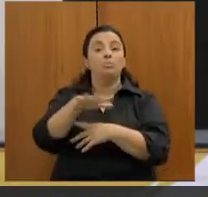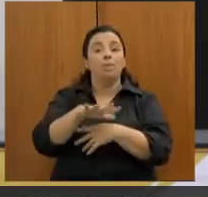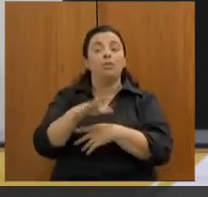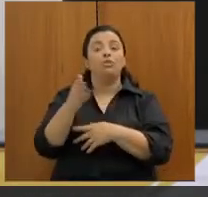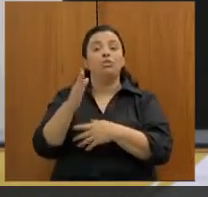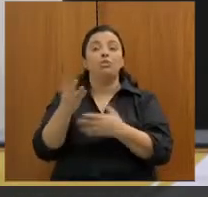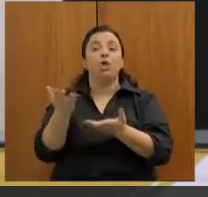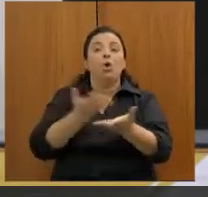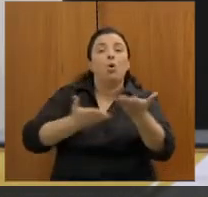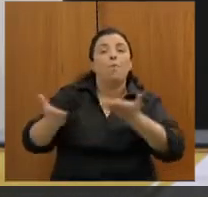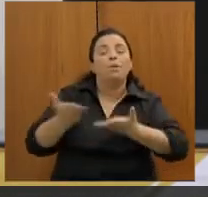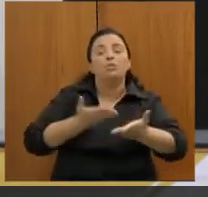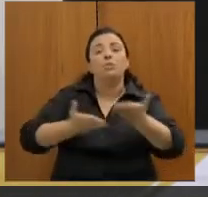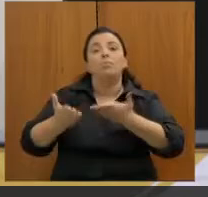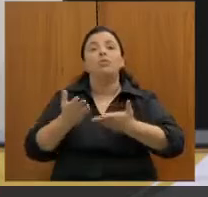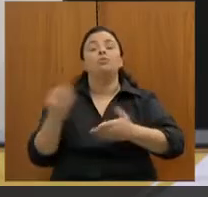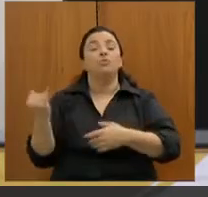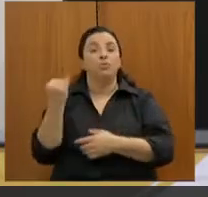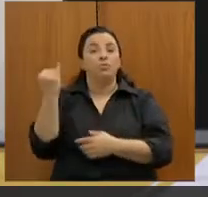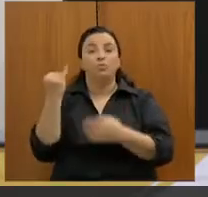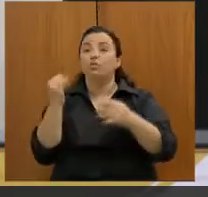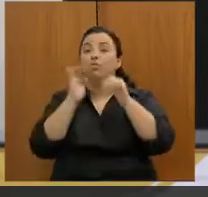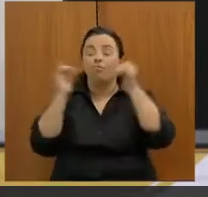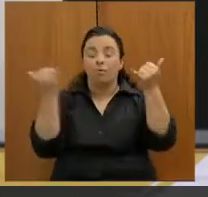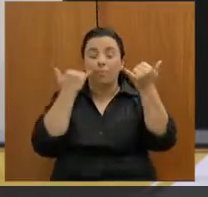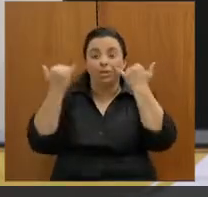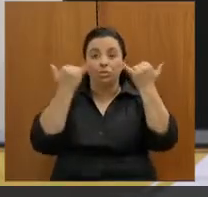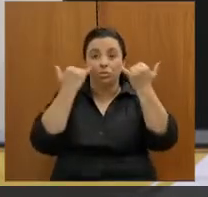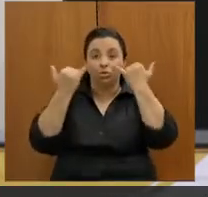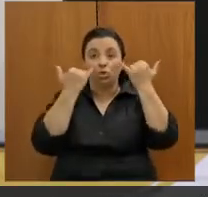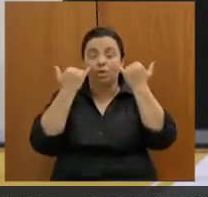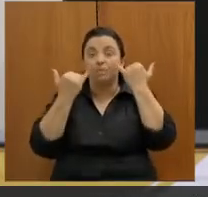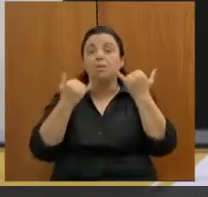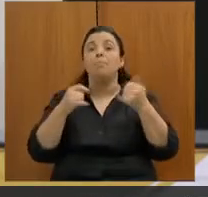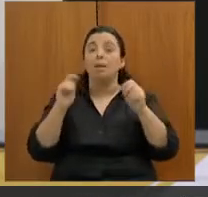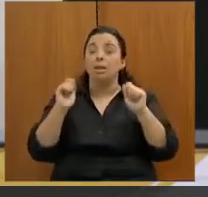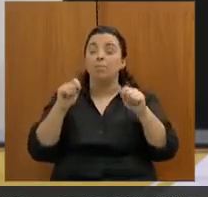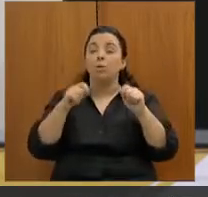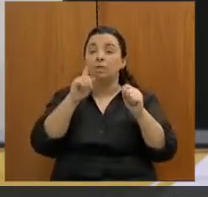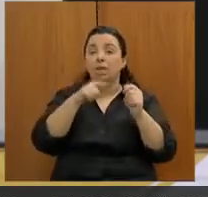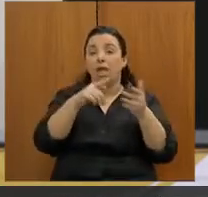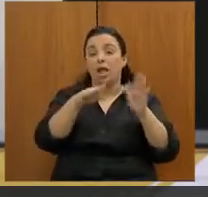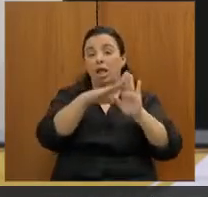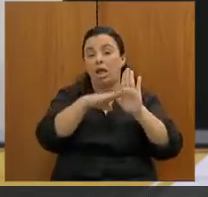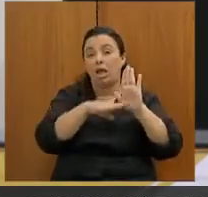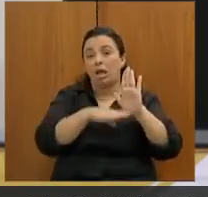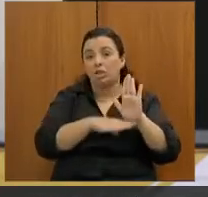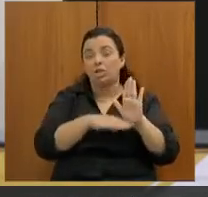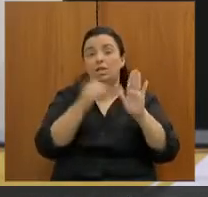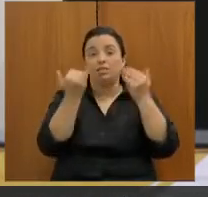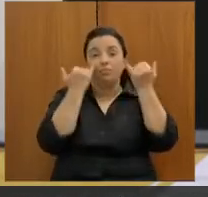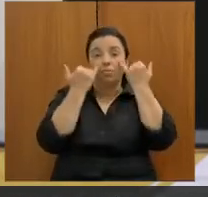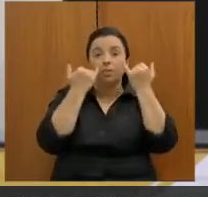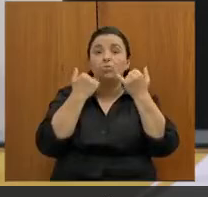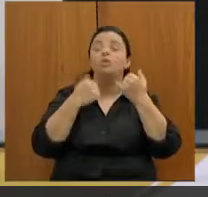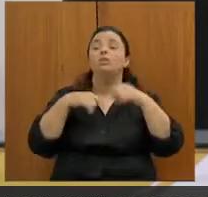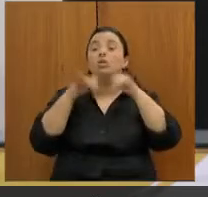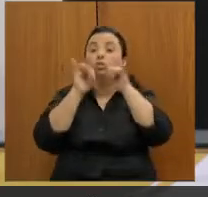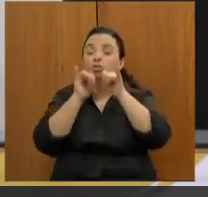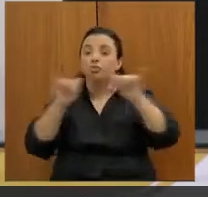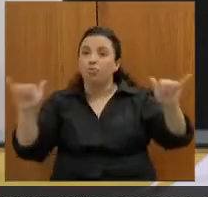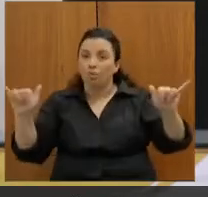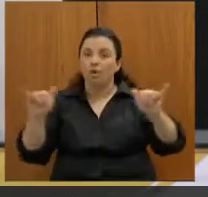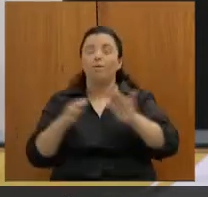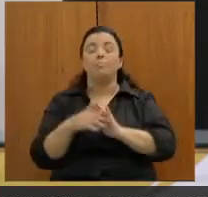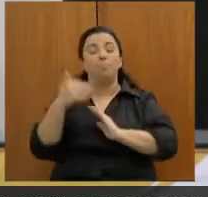multiplicação de pessoas que possam levar a mensagem da cartilha adiante a nossa proposta é